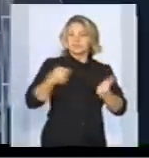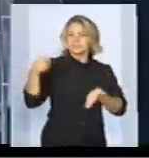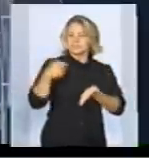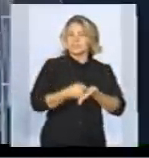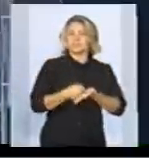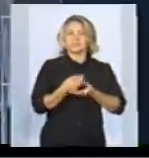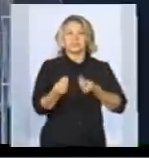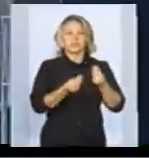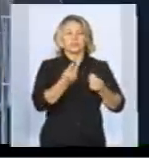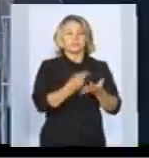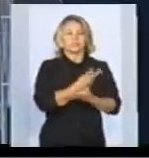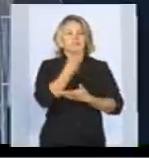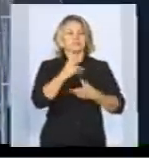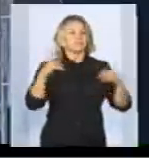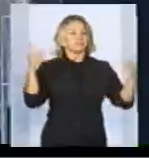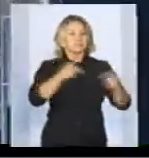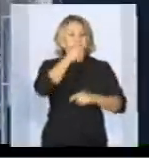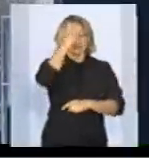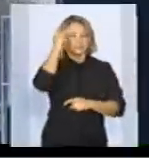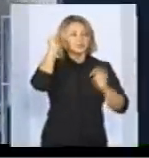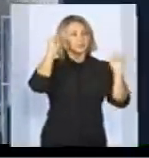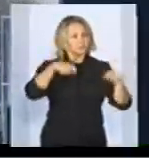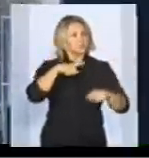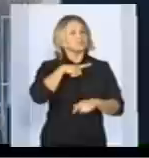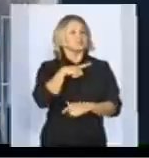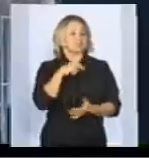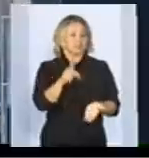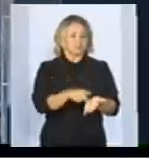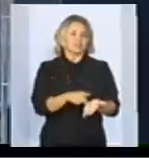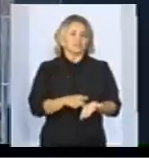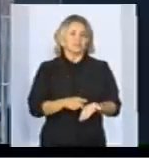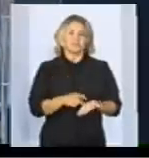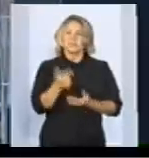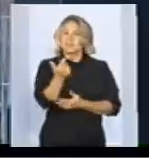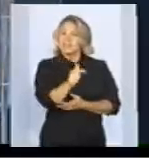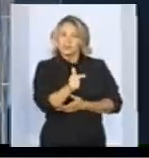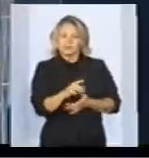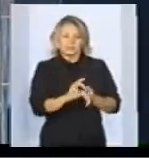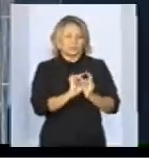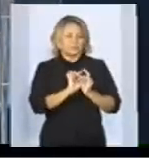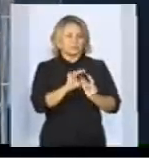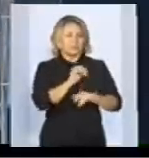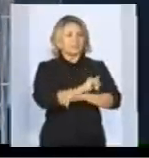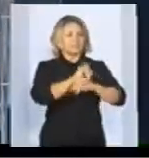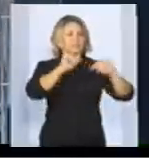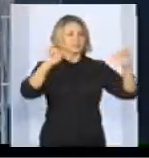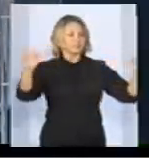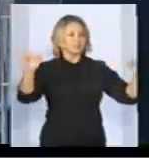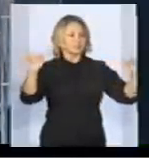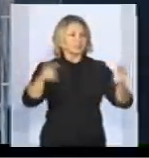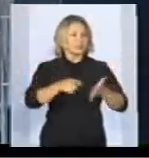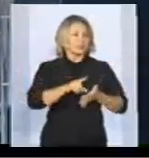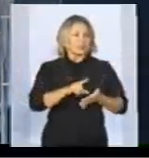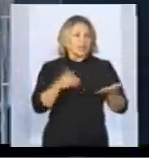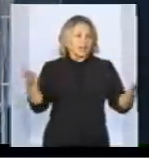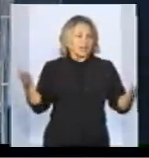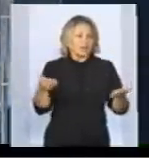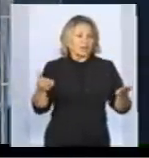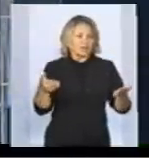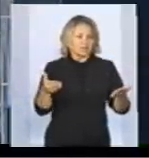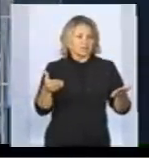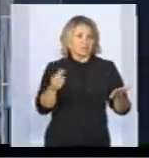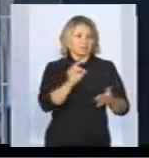necessários para que todos e todas usufruam dele não existe uma liberdade de expressão a priori entre